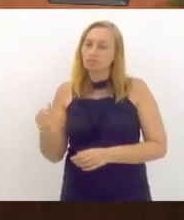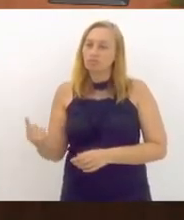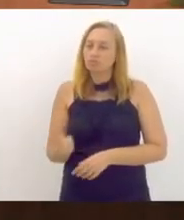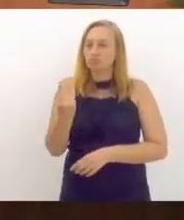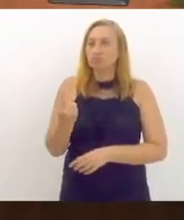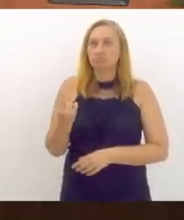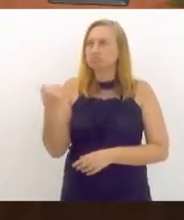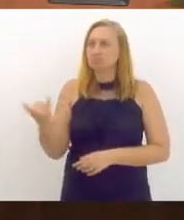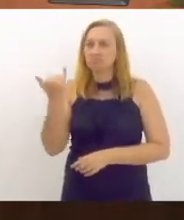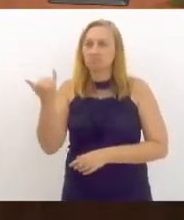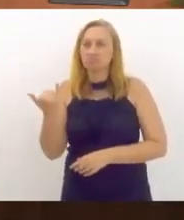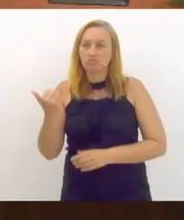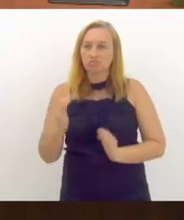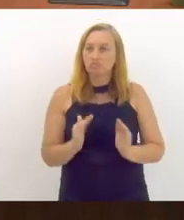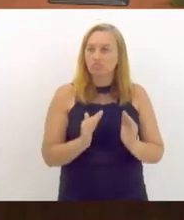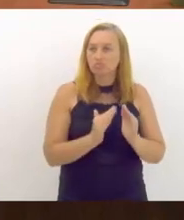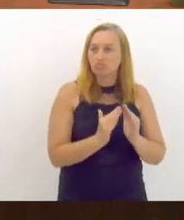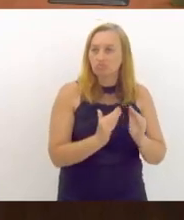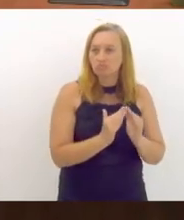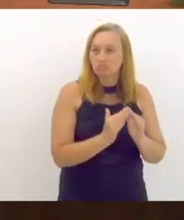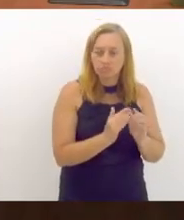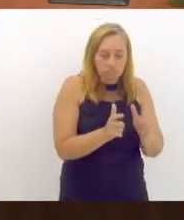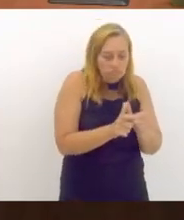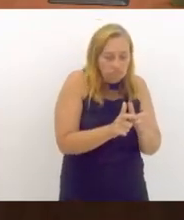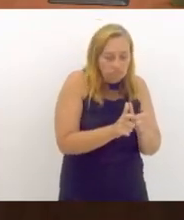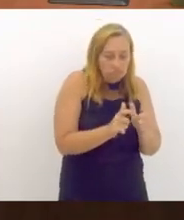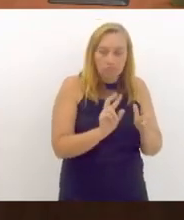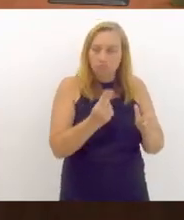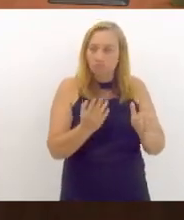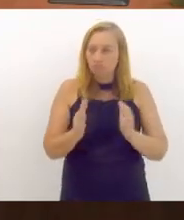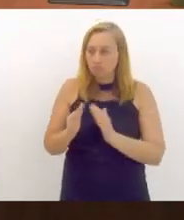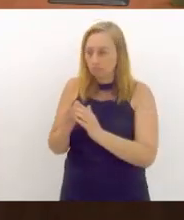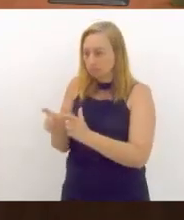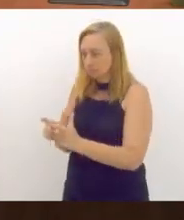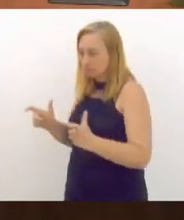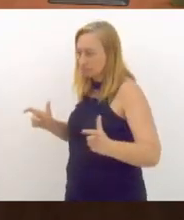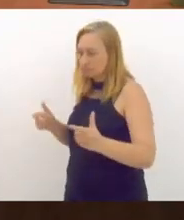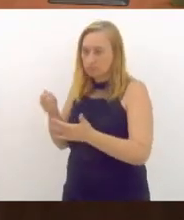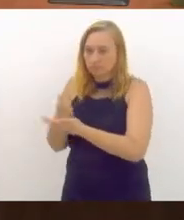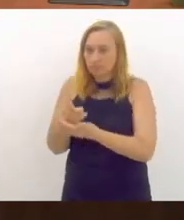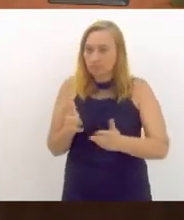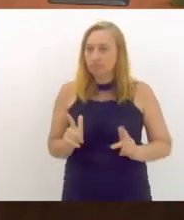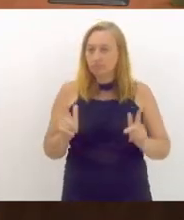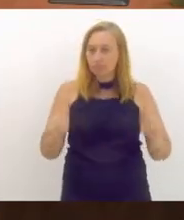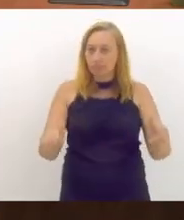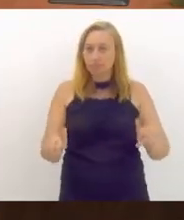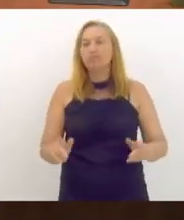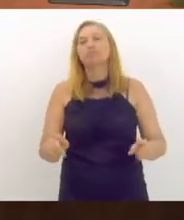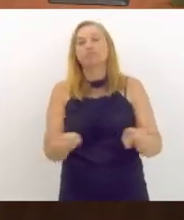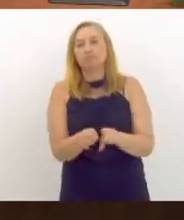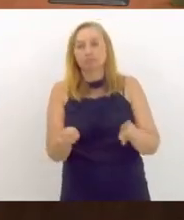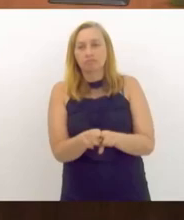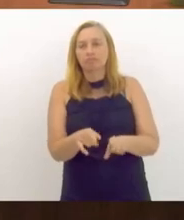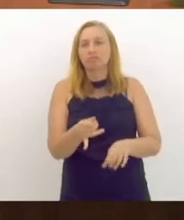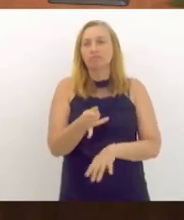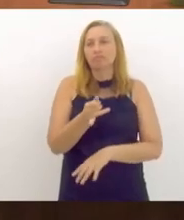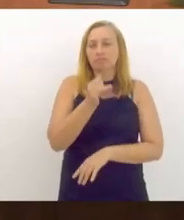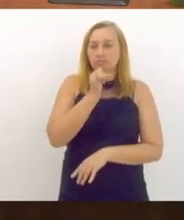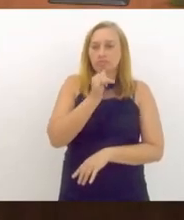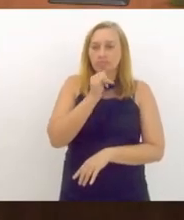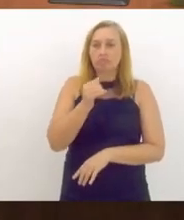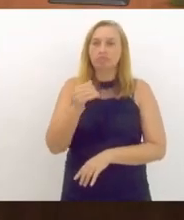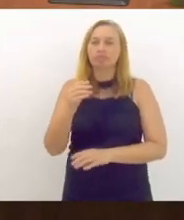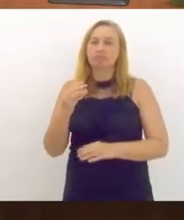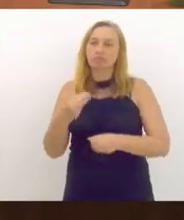residência ou se mora numa pequena residência de um quarto, sala, ela paga a mesma coisa. E tem exemplos, como é o caso do município de Niterói, onde